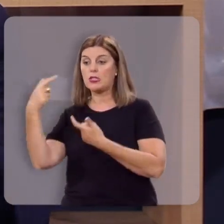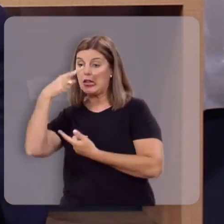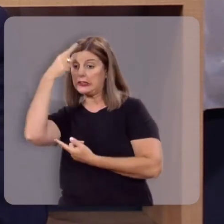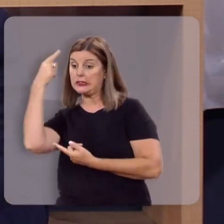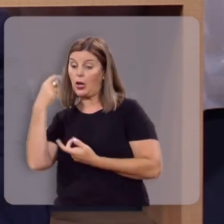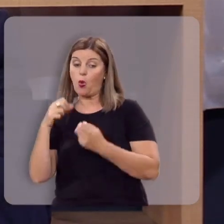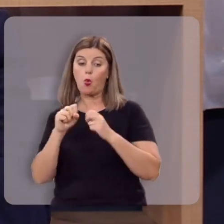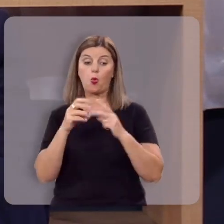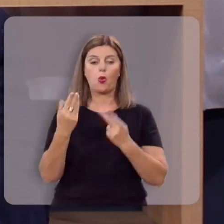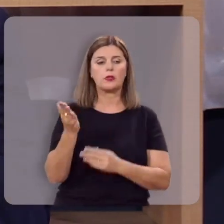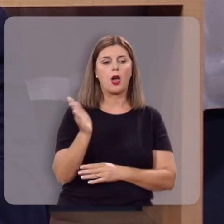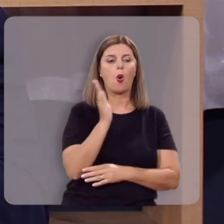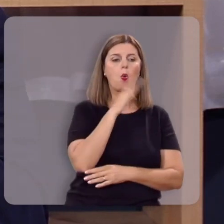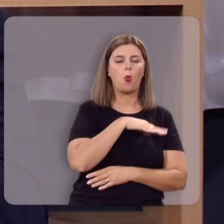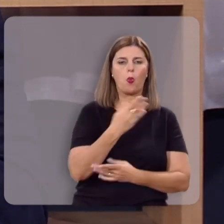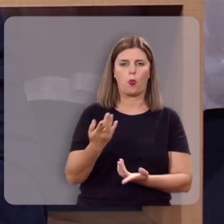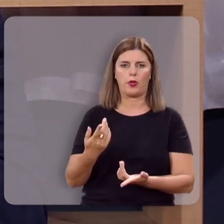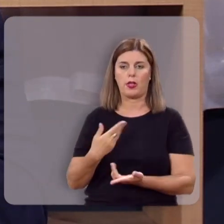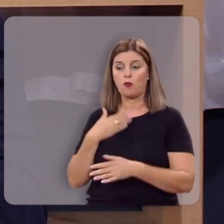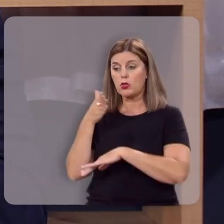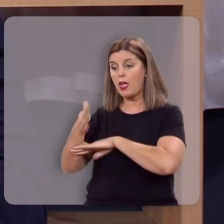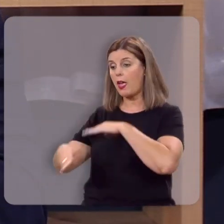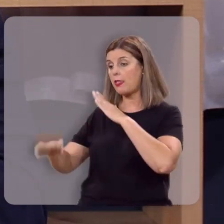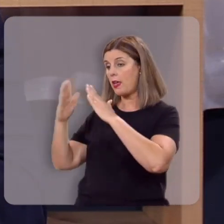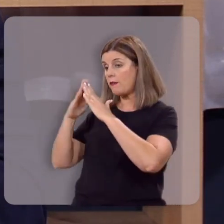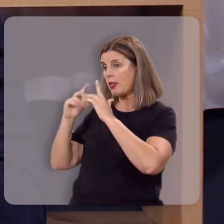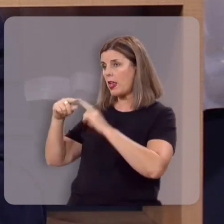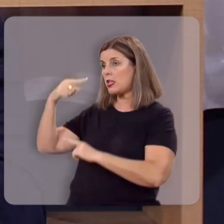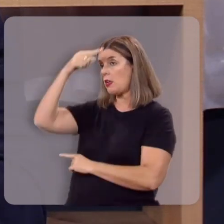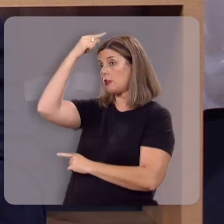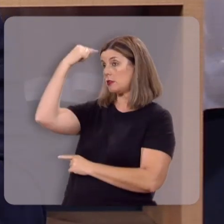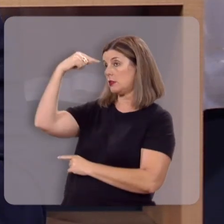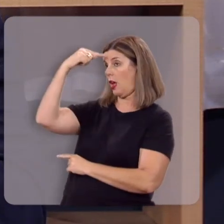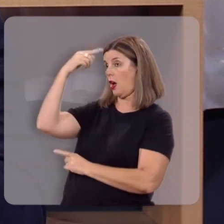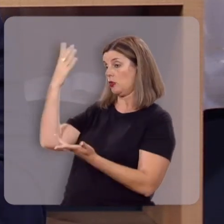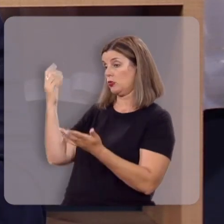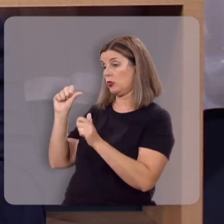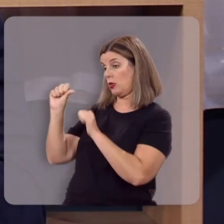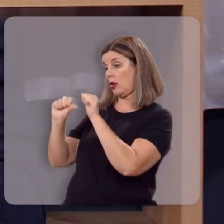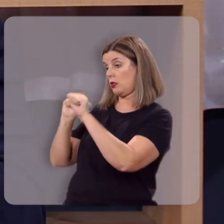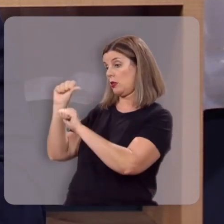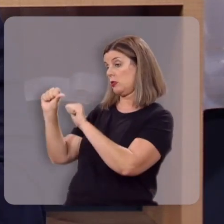você se tornava um santo, né? E quase tinha uma auréola na sua cabeça e você cantava.